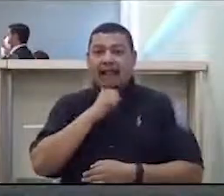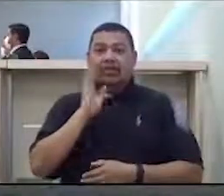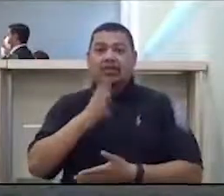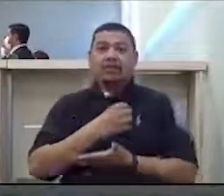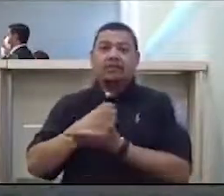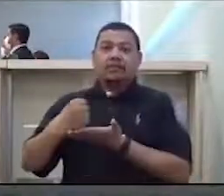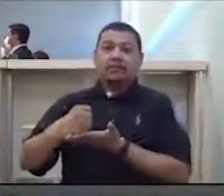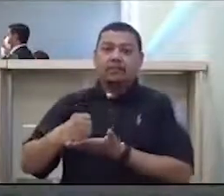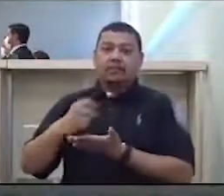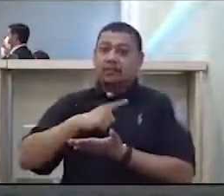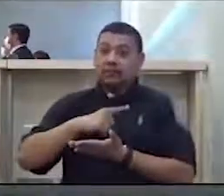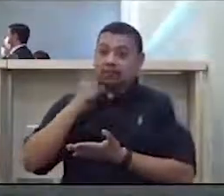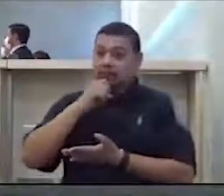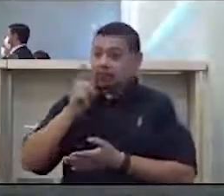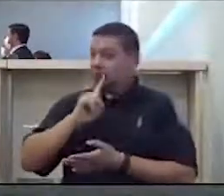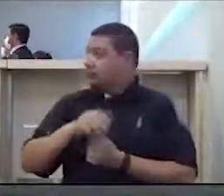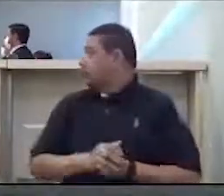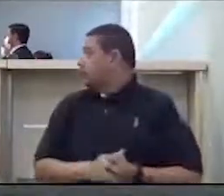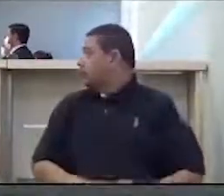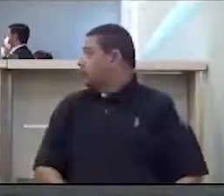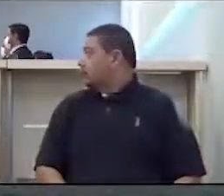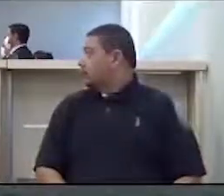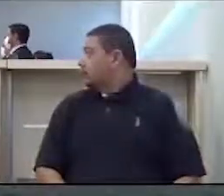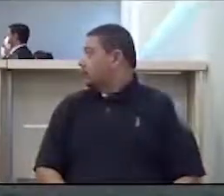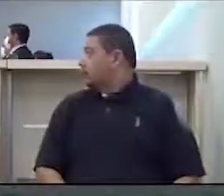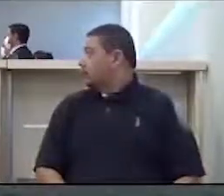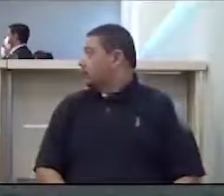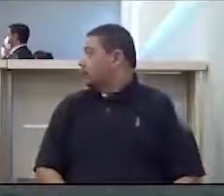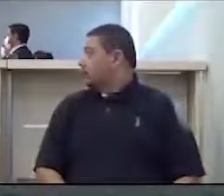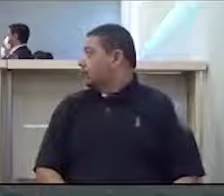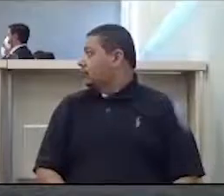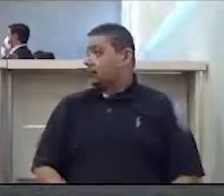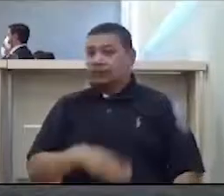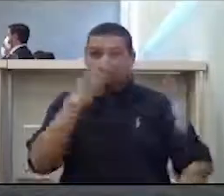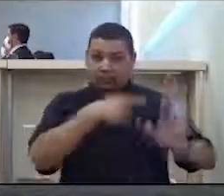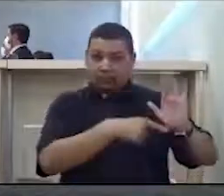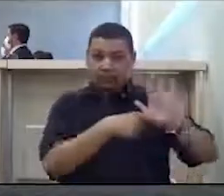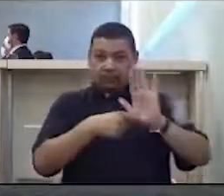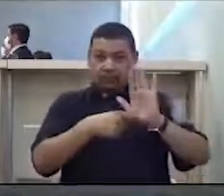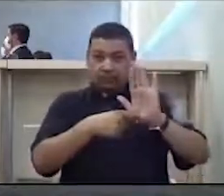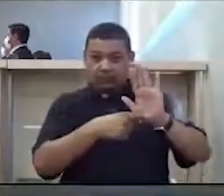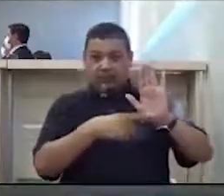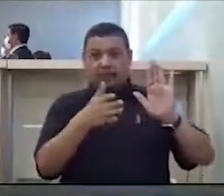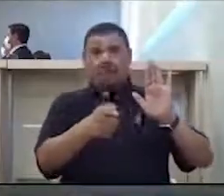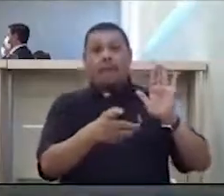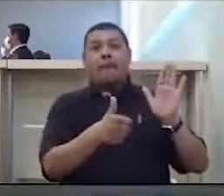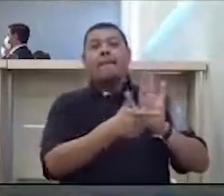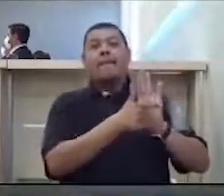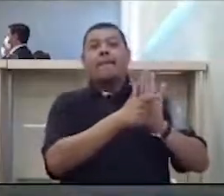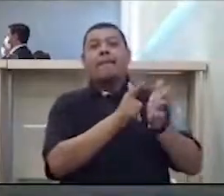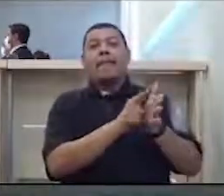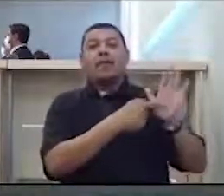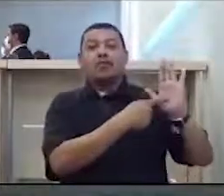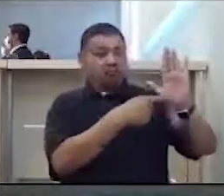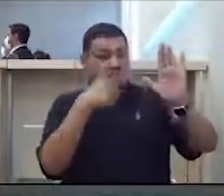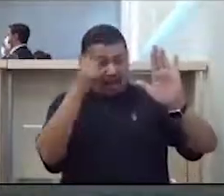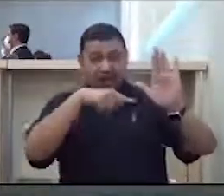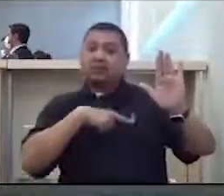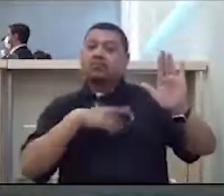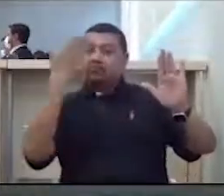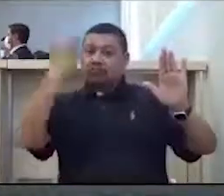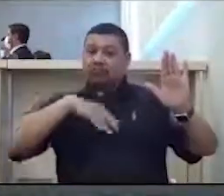Está aqui, não estou mentindo, não. Eu gosto de trabalhar com prova. E tem vídeo ainda, tá? Tem vídeo.